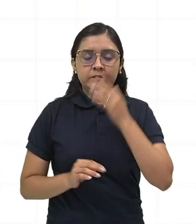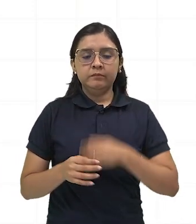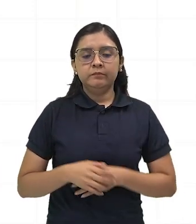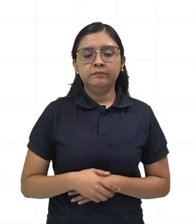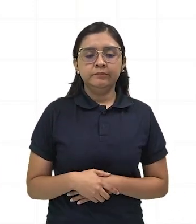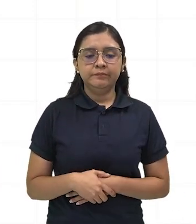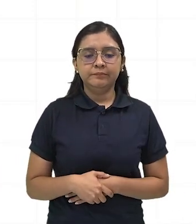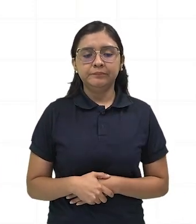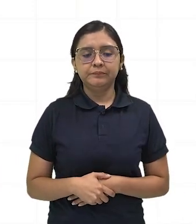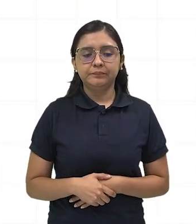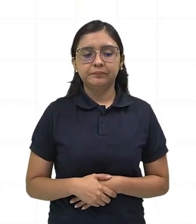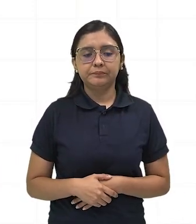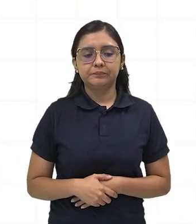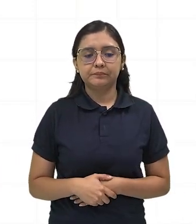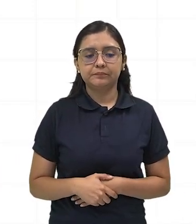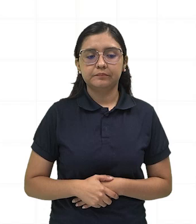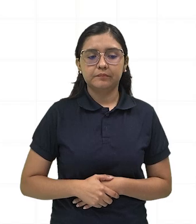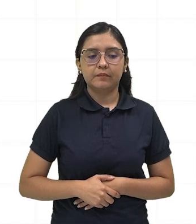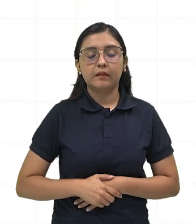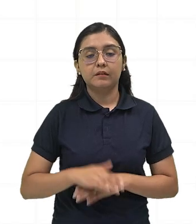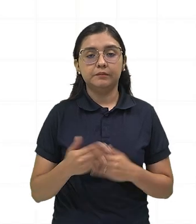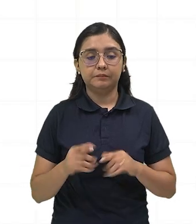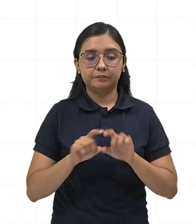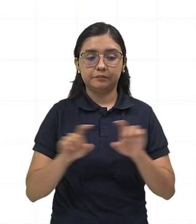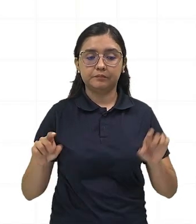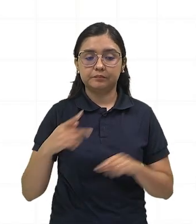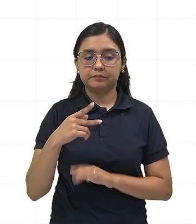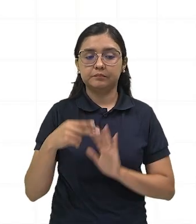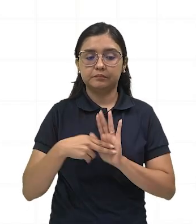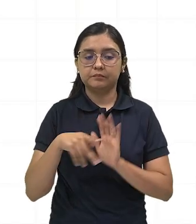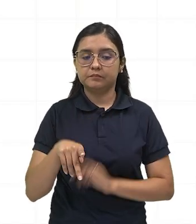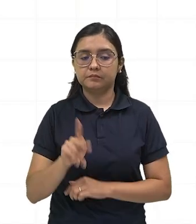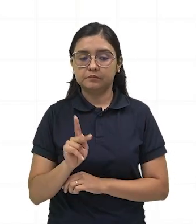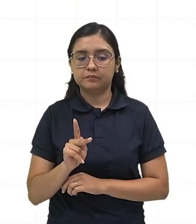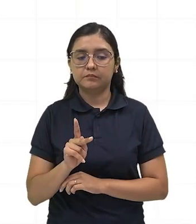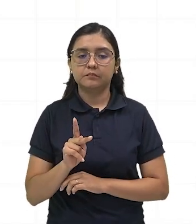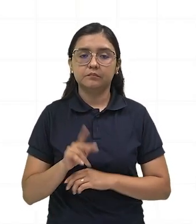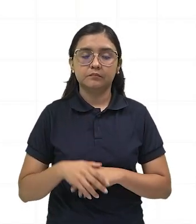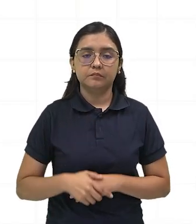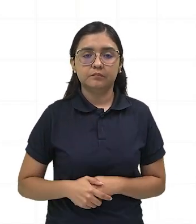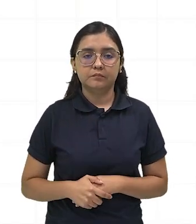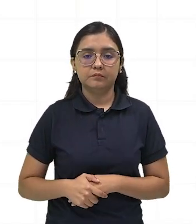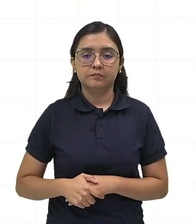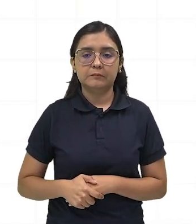T. Então, é dada por P igual a K, tá?